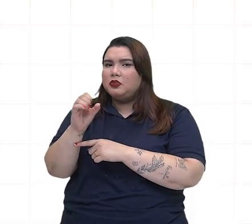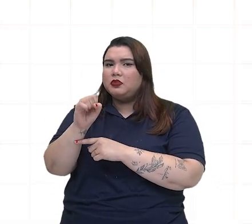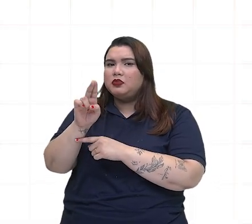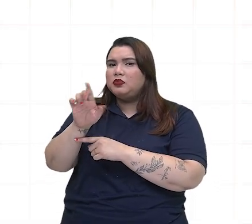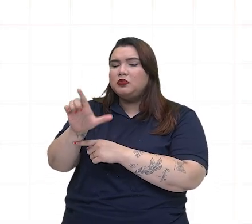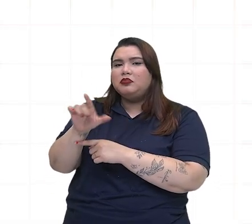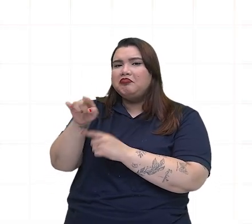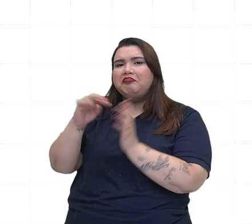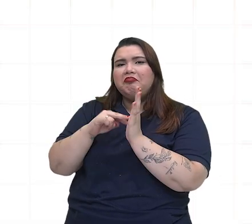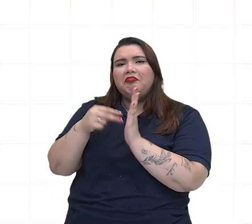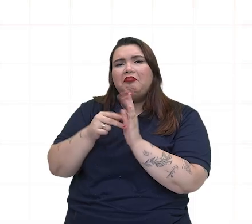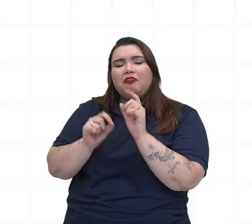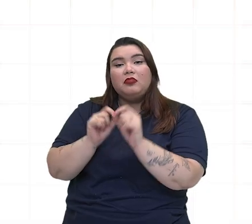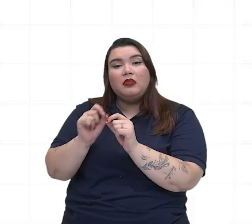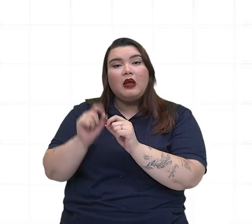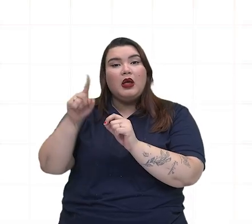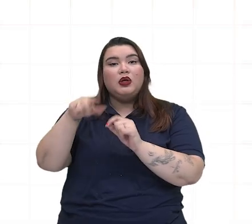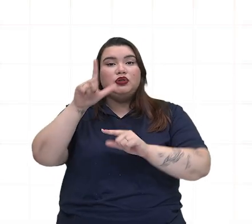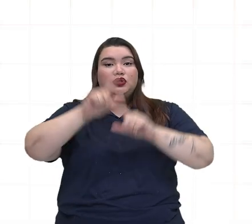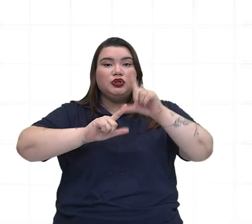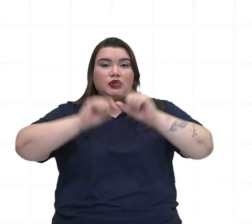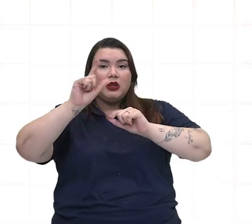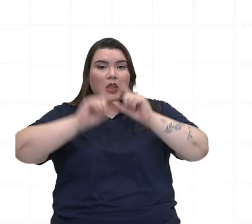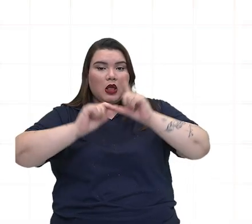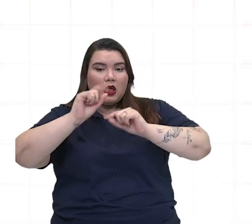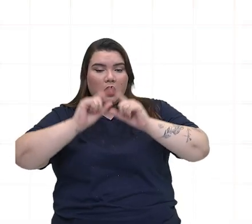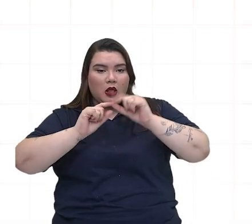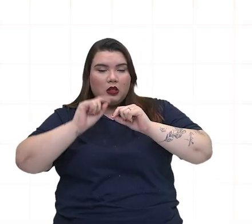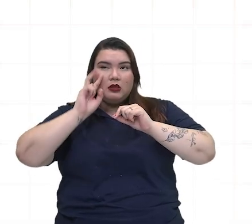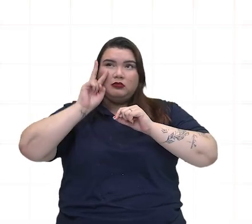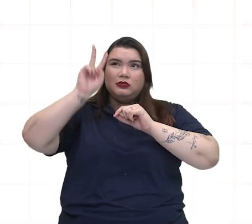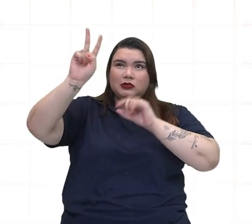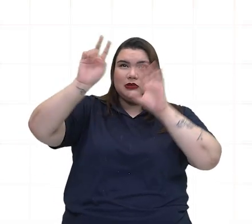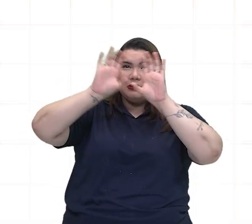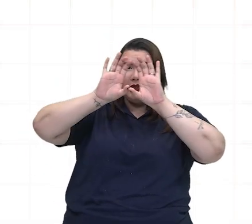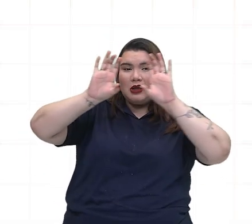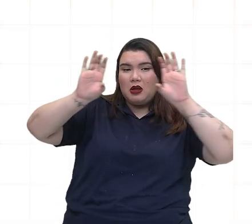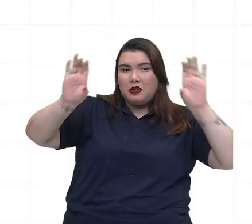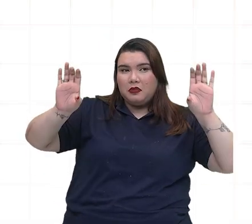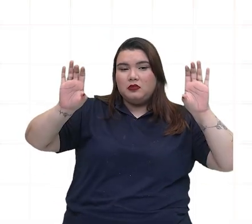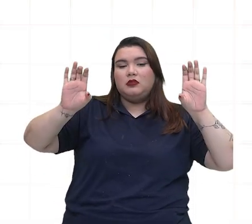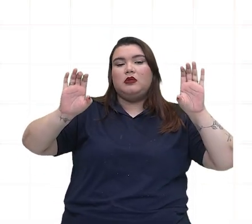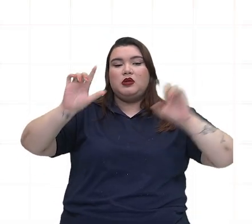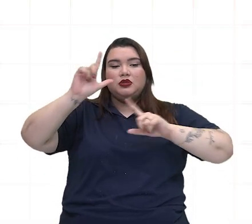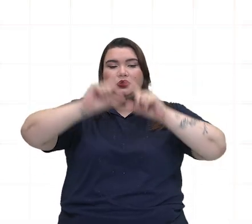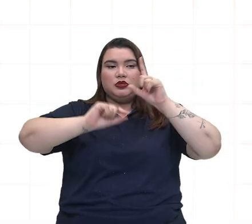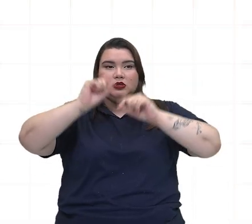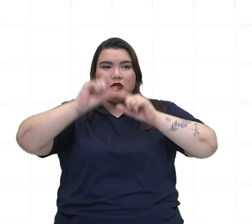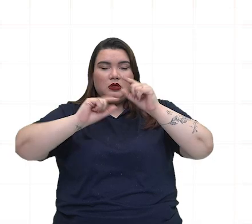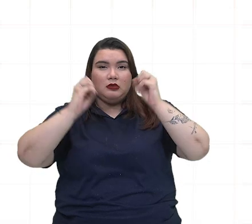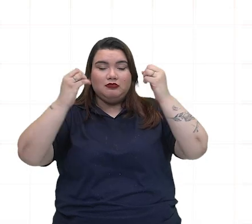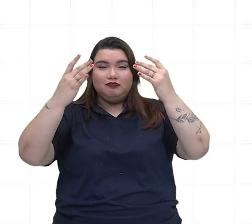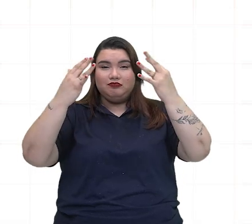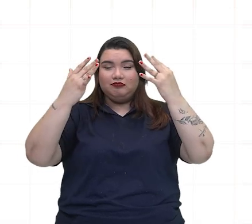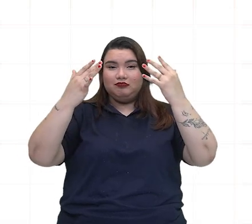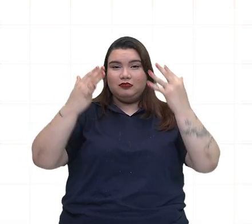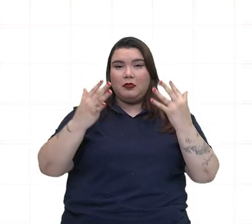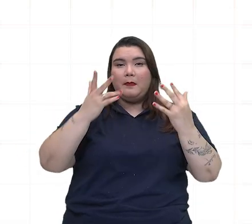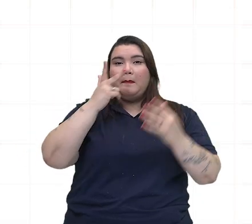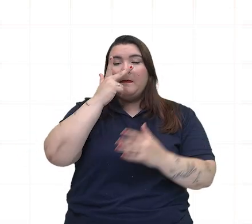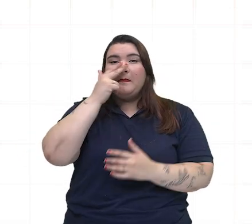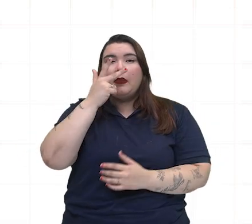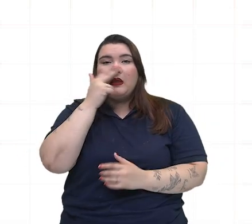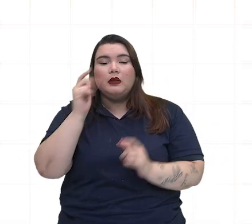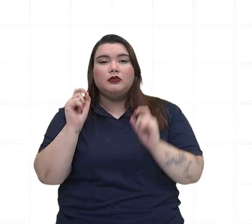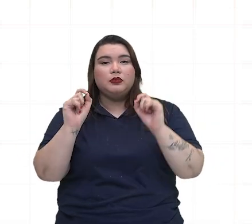uma constelação, né, que está presente lá no céu, cujas estrelas mais brilhantes elas